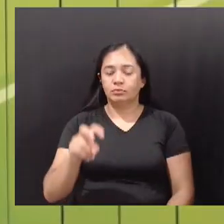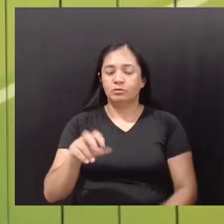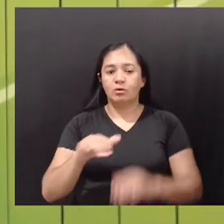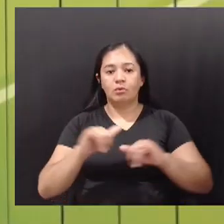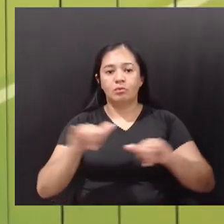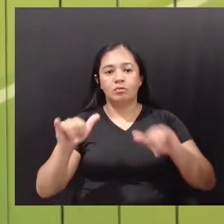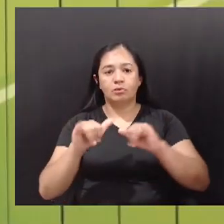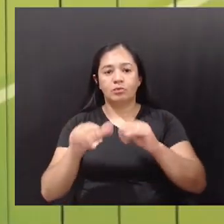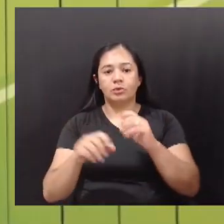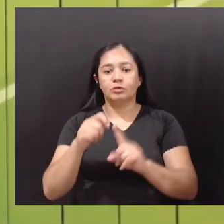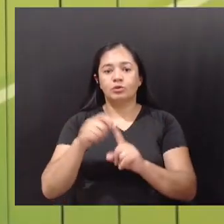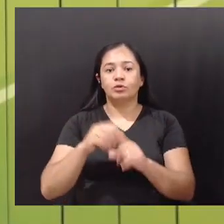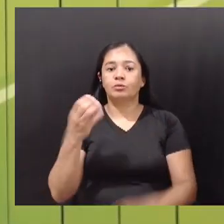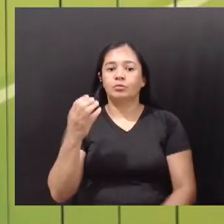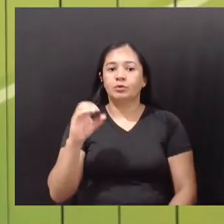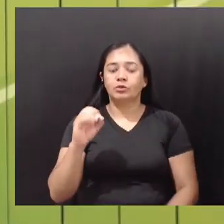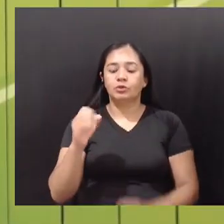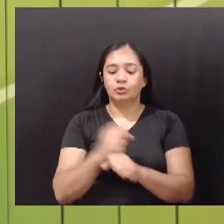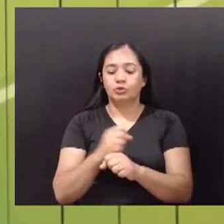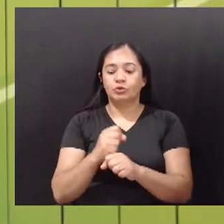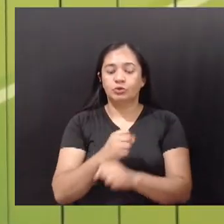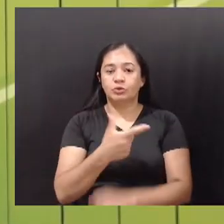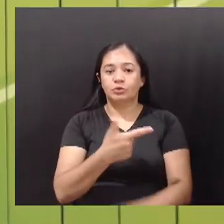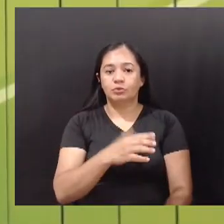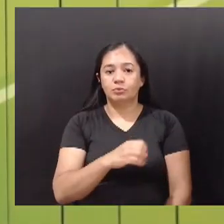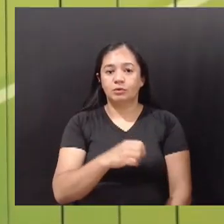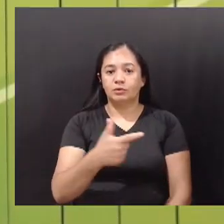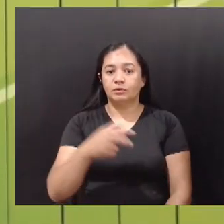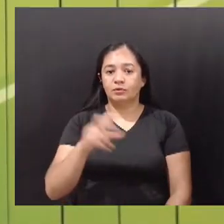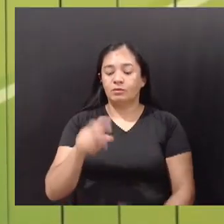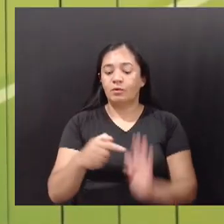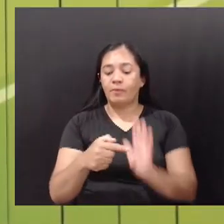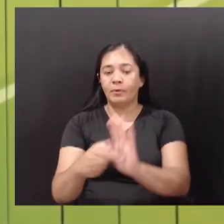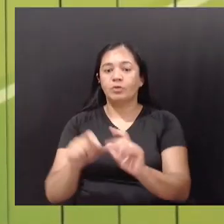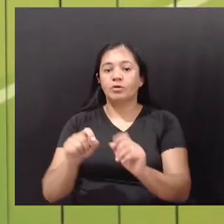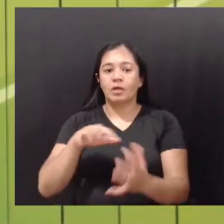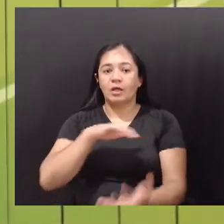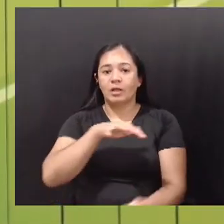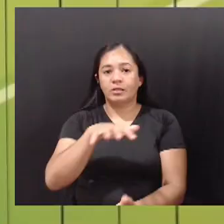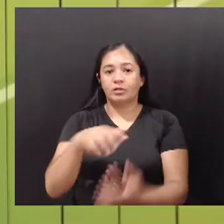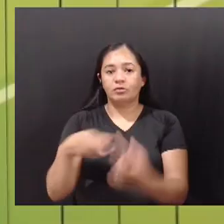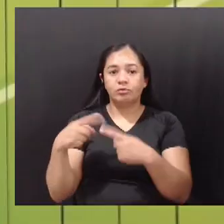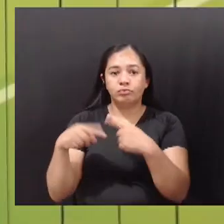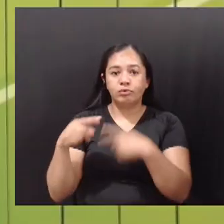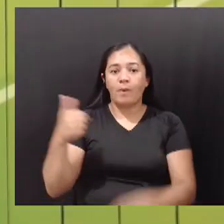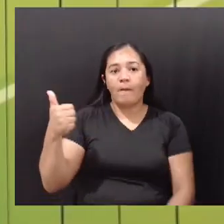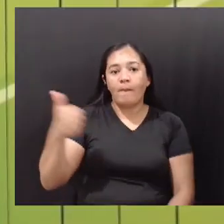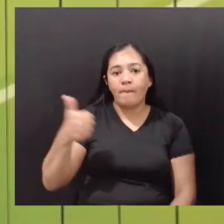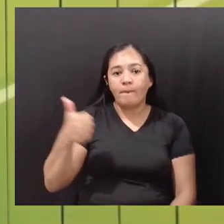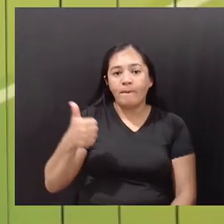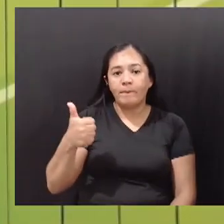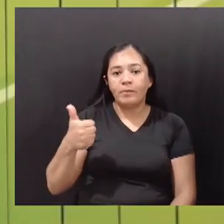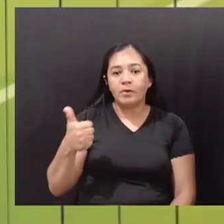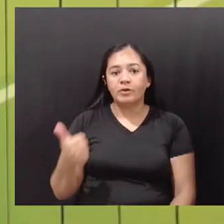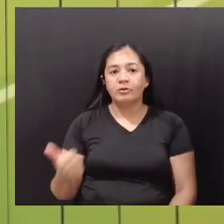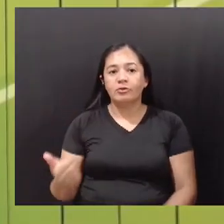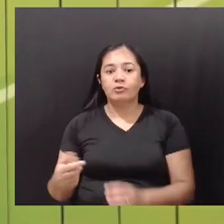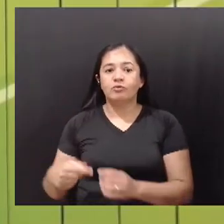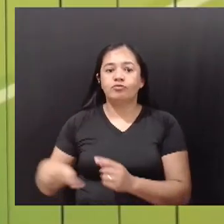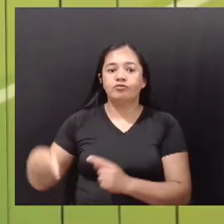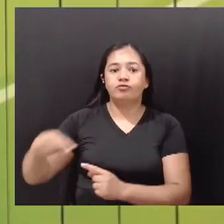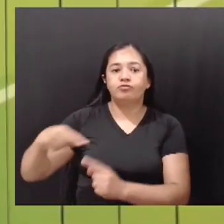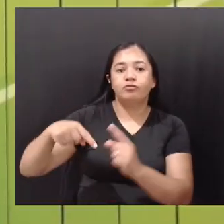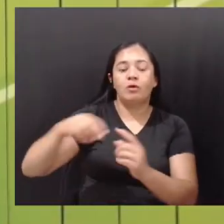outubro deste ano, aponta que a Terra pode ter ultrapassado o seu primeiro ponto de não retorno